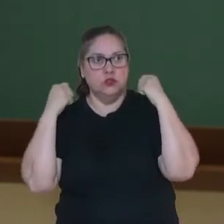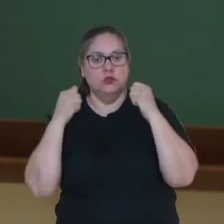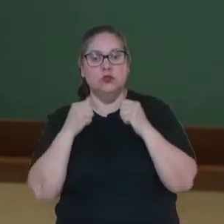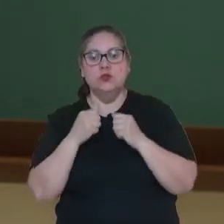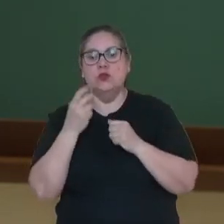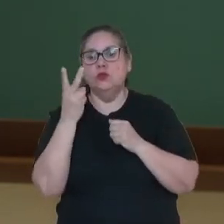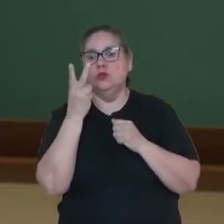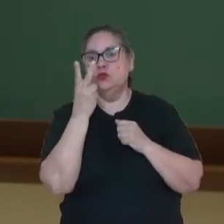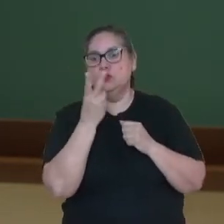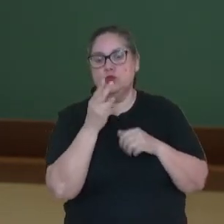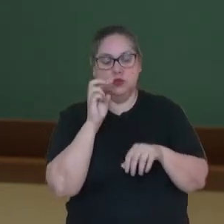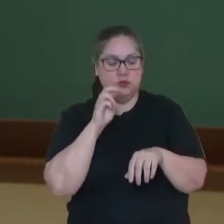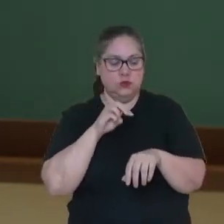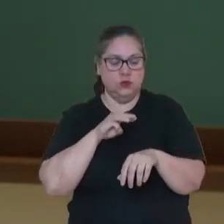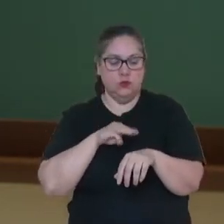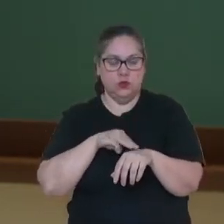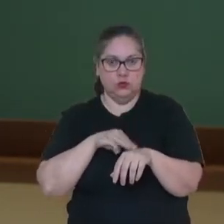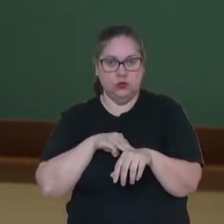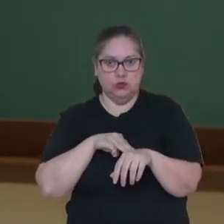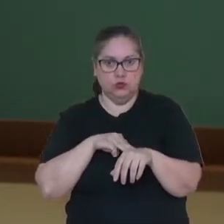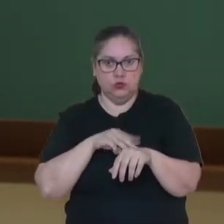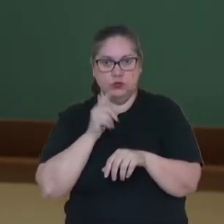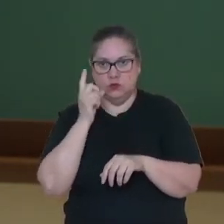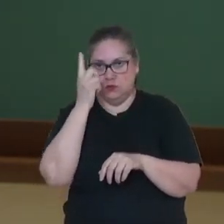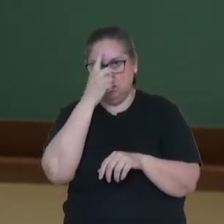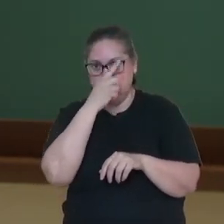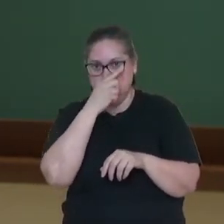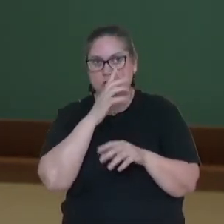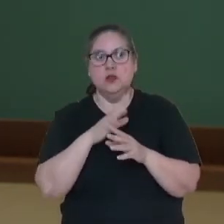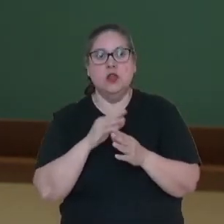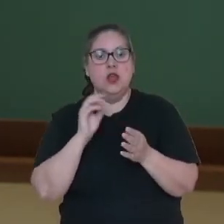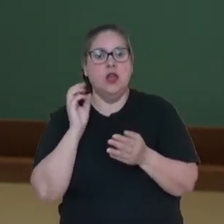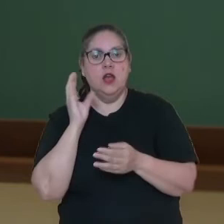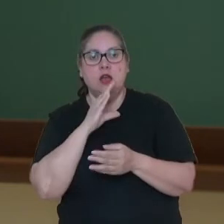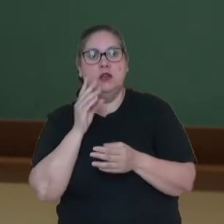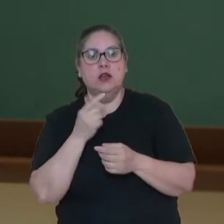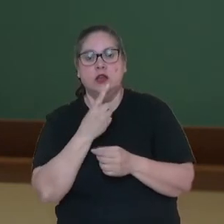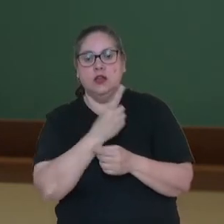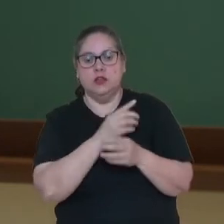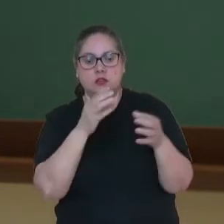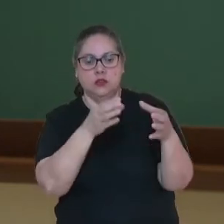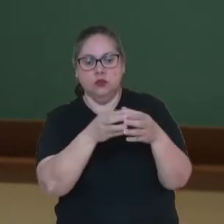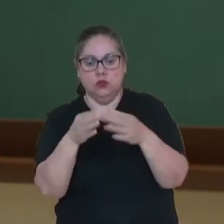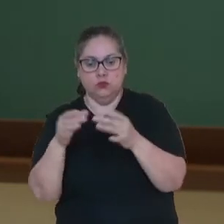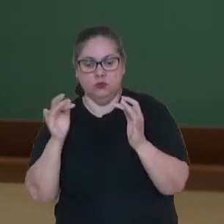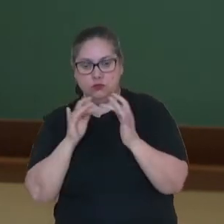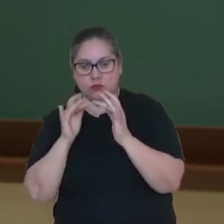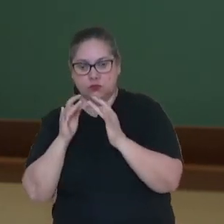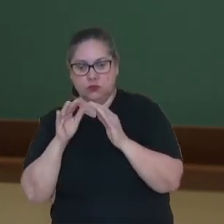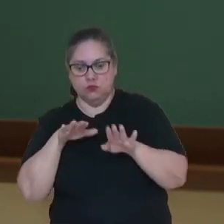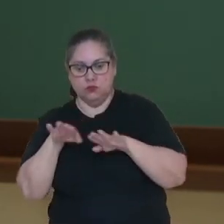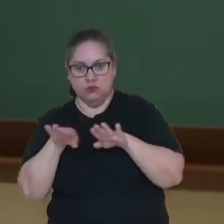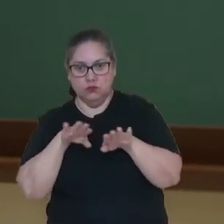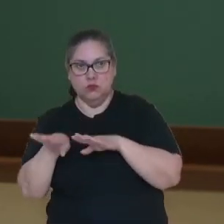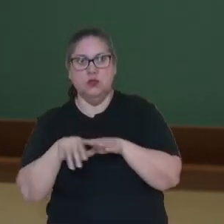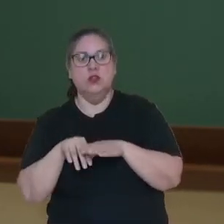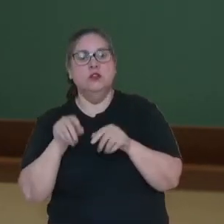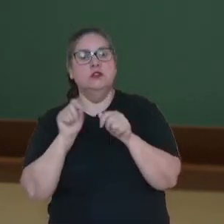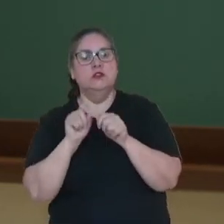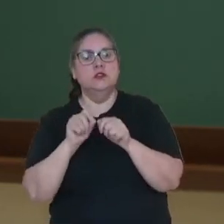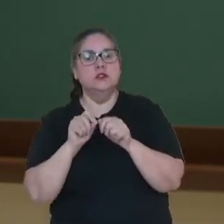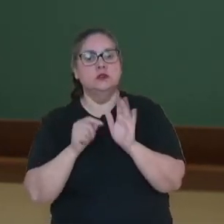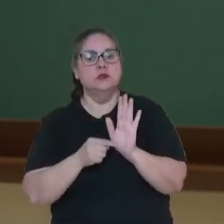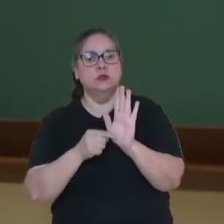com 2 minutos de duração no máximo. Cada grupo deve combinar os movimentos e realizar